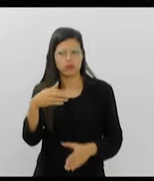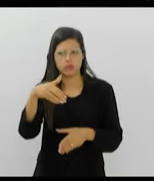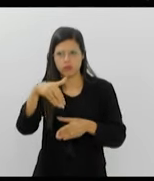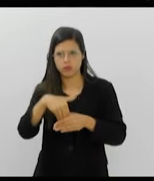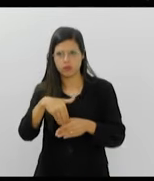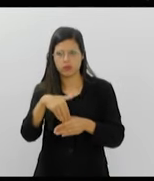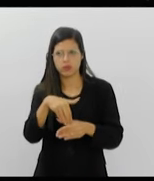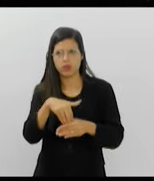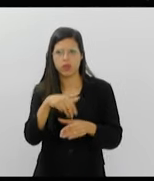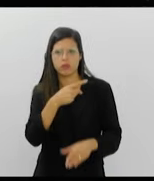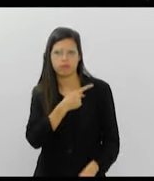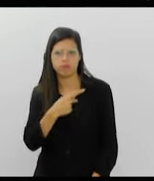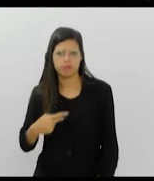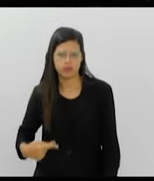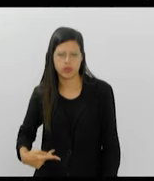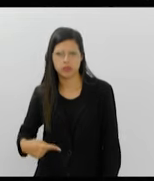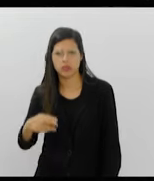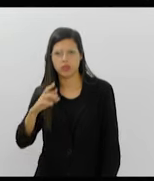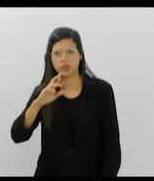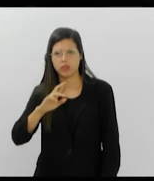exatamente no presidente Bacelar.